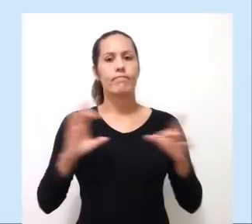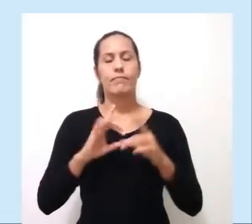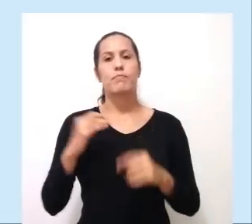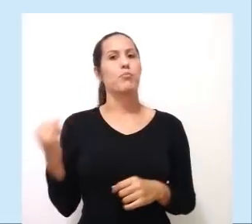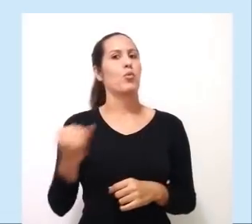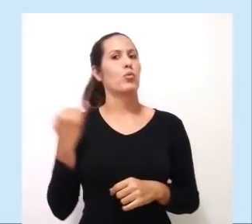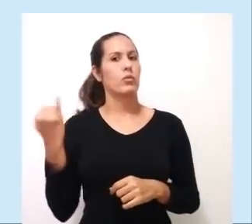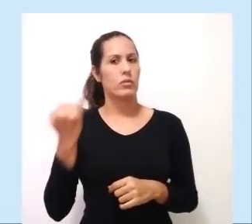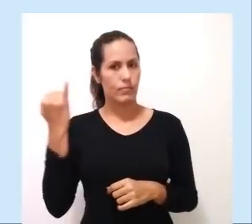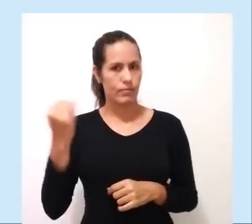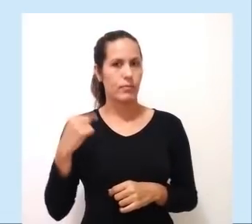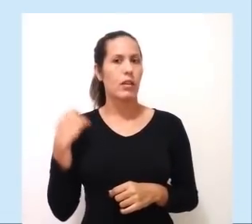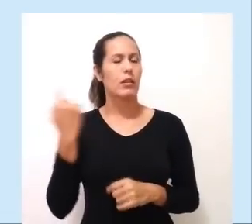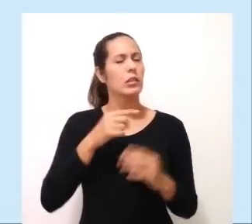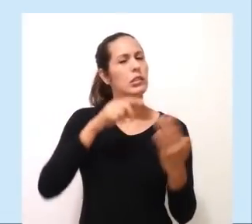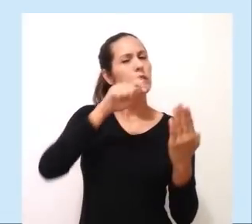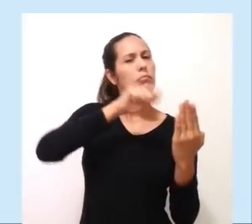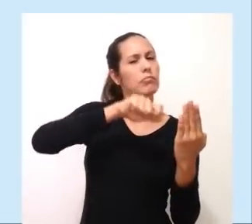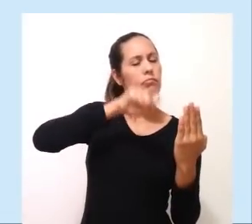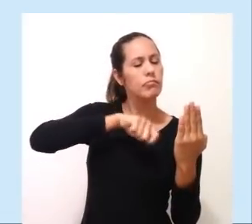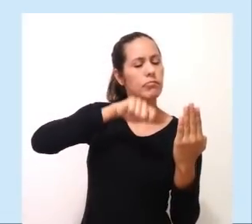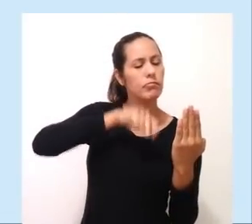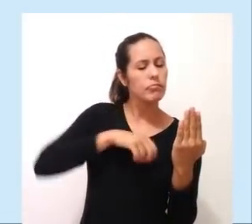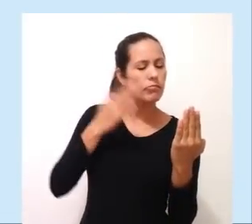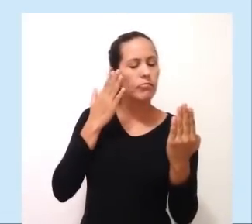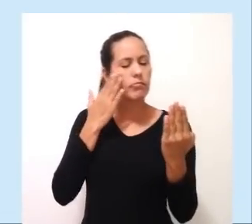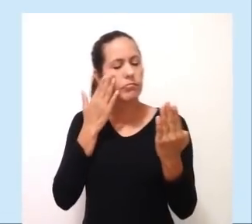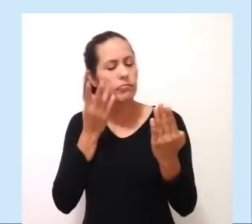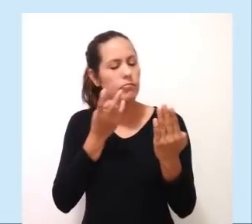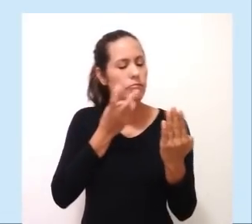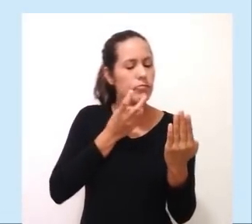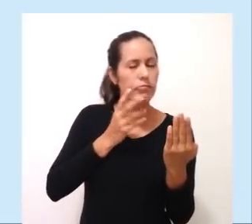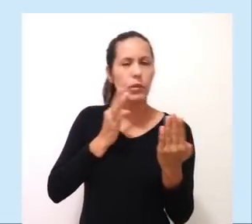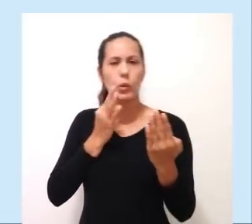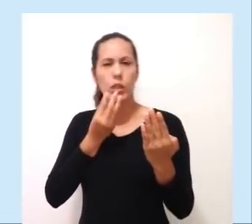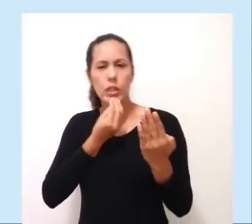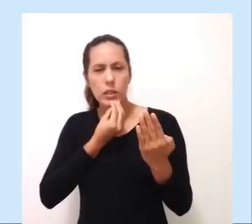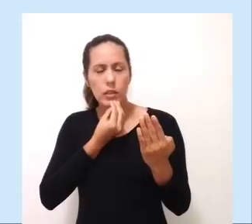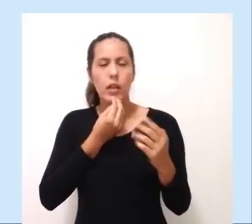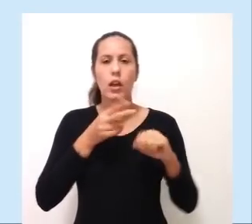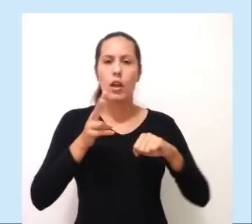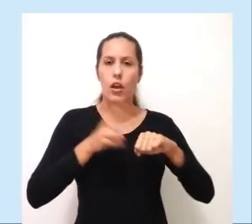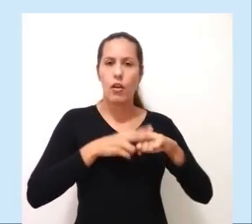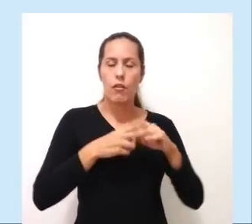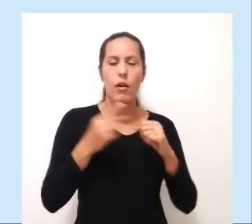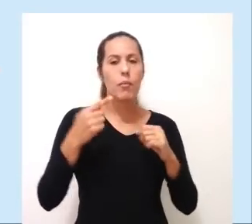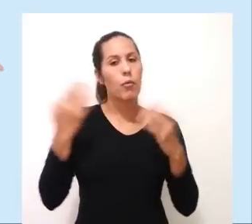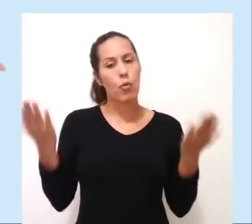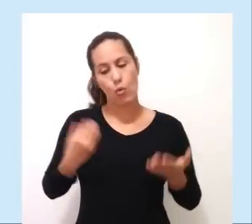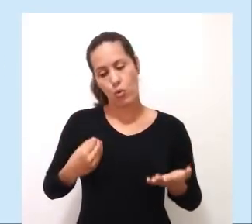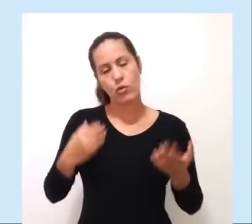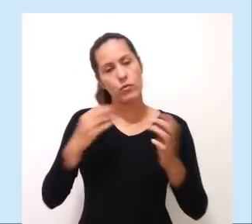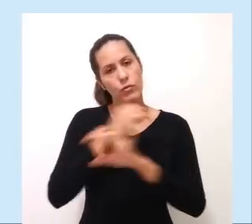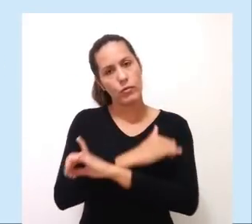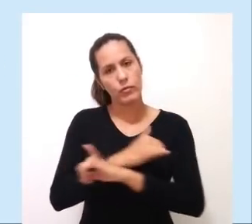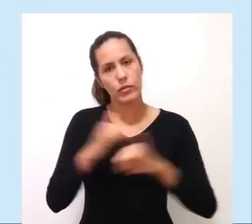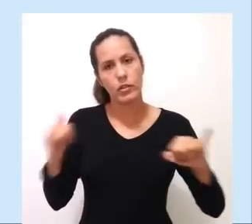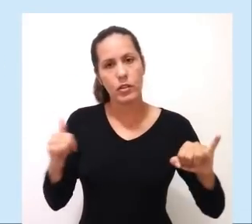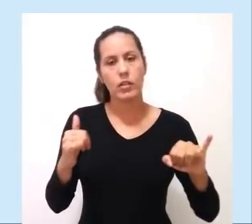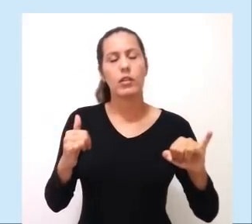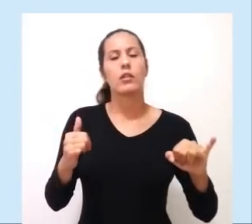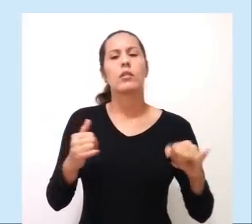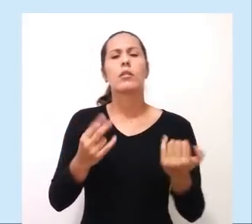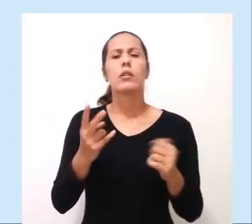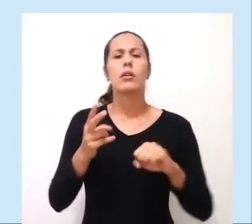importância de conhecer a escrita, a elaboração, o conhecimento verbal, como hoje eu estou falando a vocês, conhecer